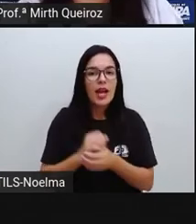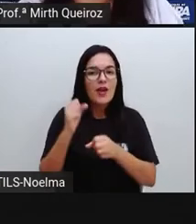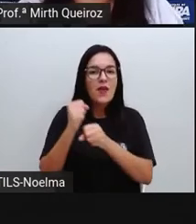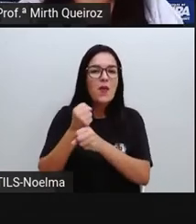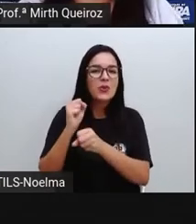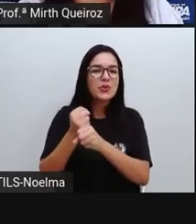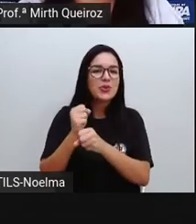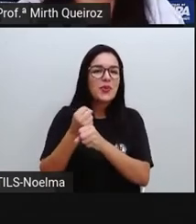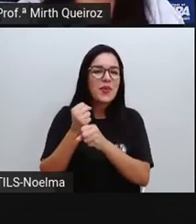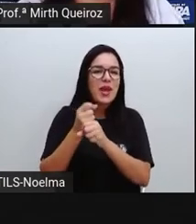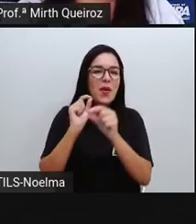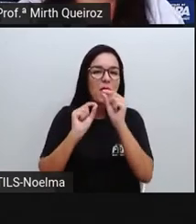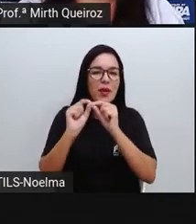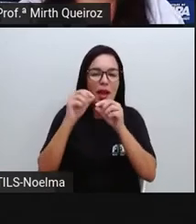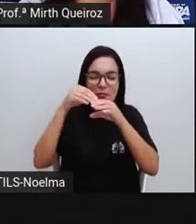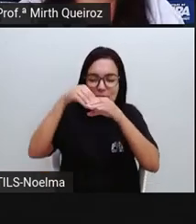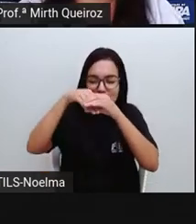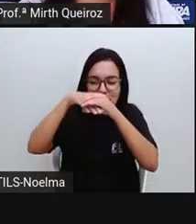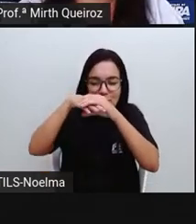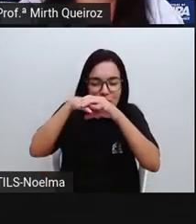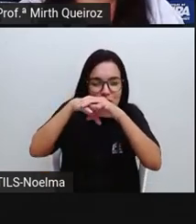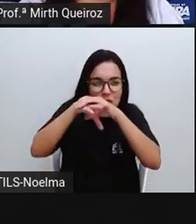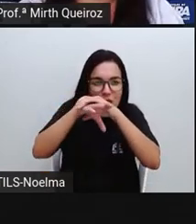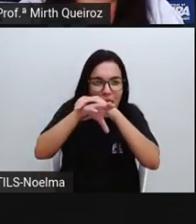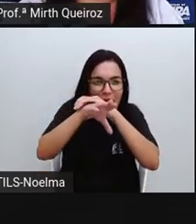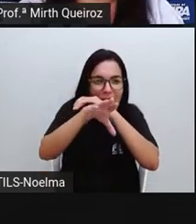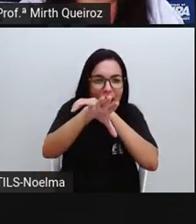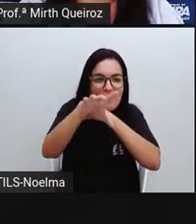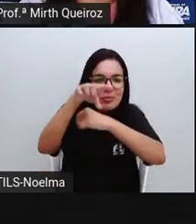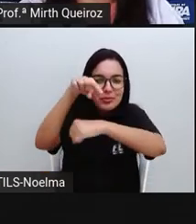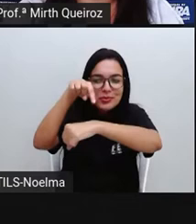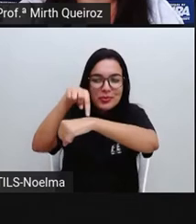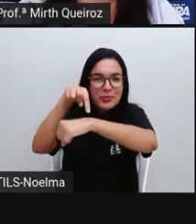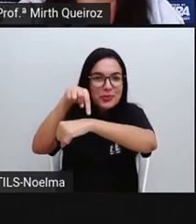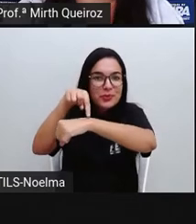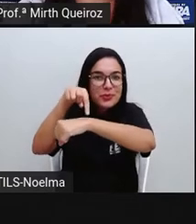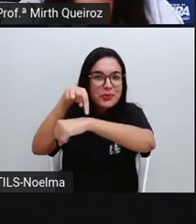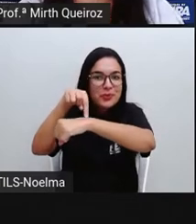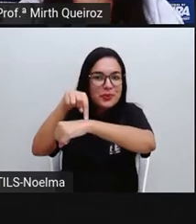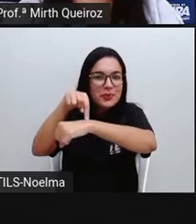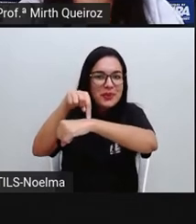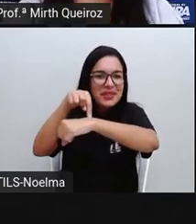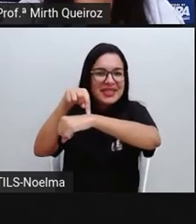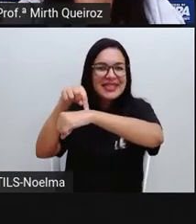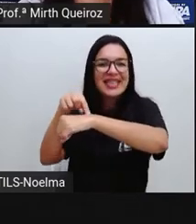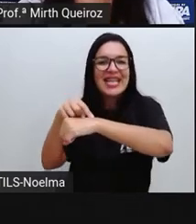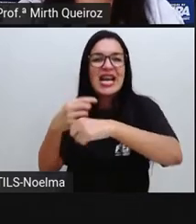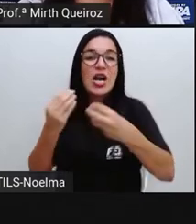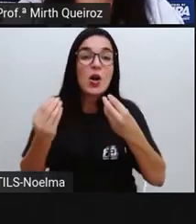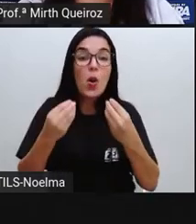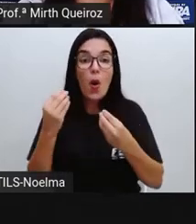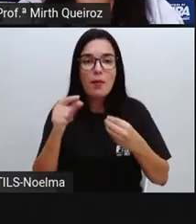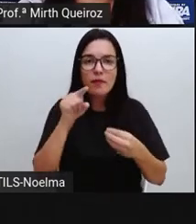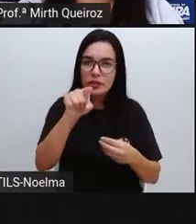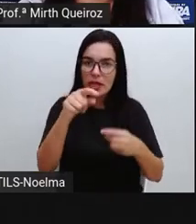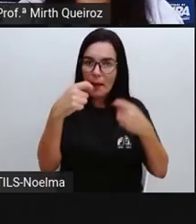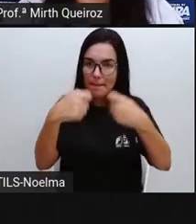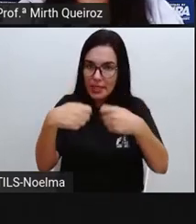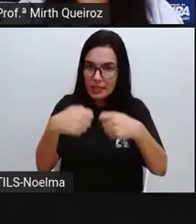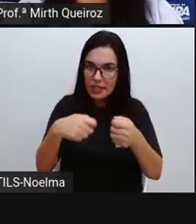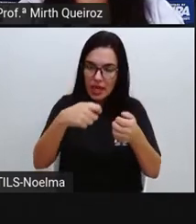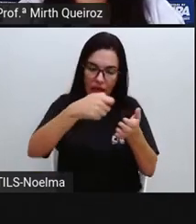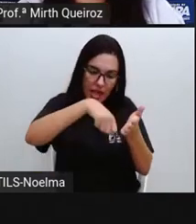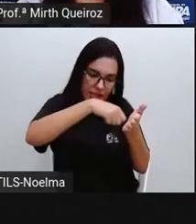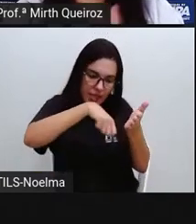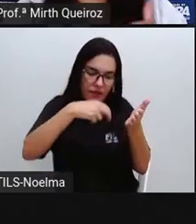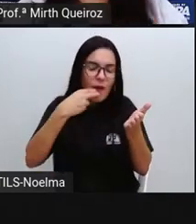cápsula do tempo. Isso mesmo, a gente vai construir uma cápsula do tempo. Como assim, Pro? Você deverá escrever uma